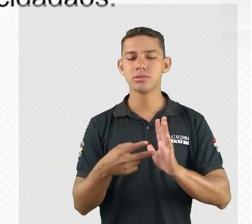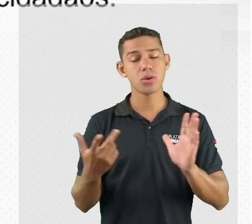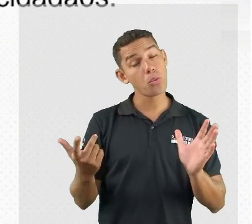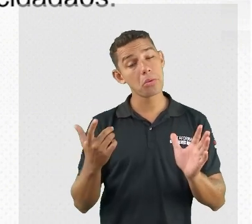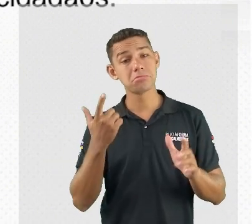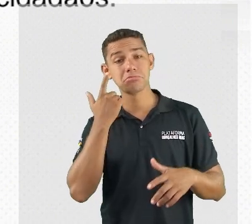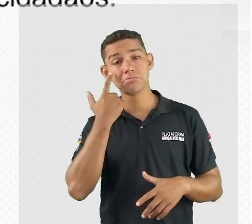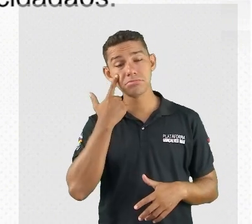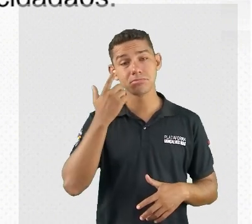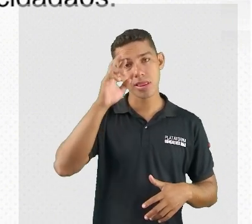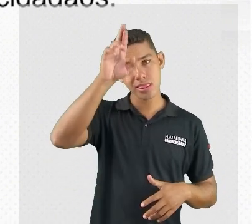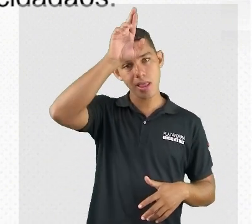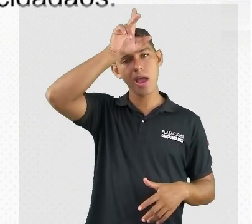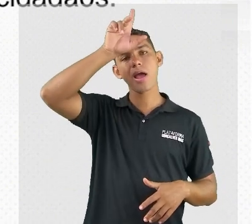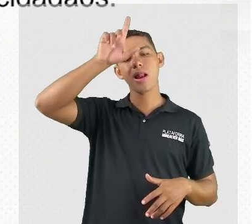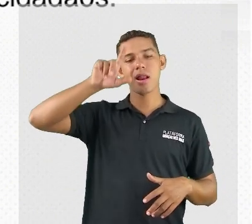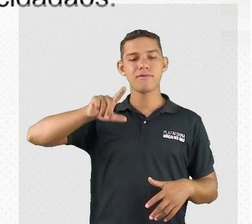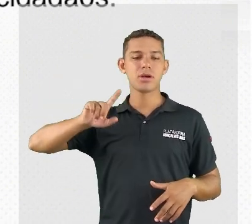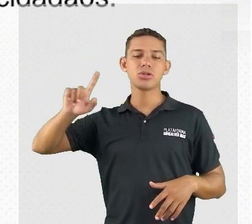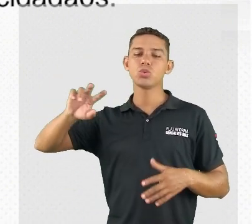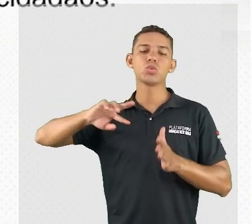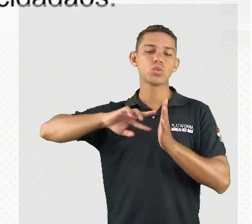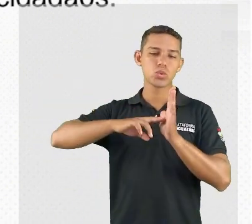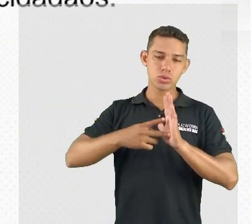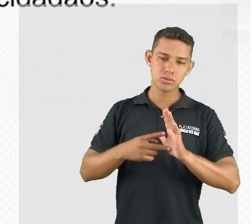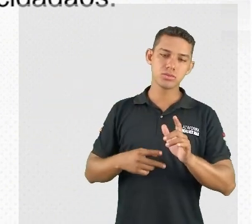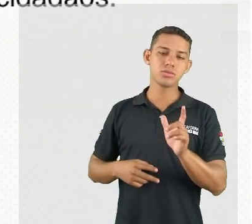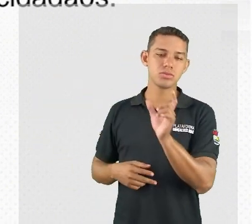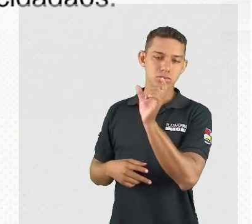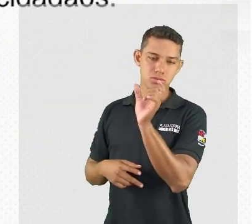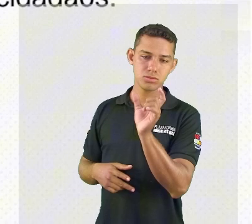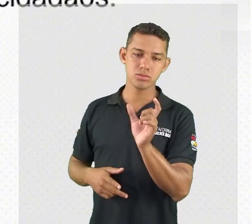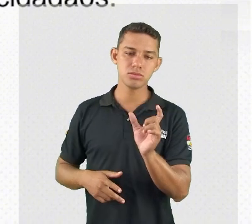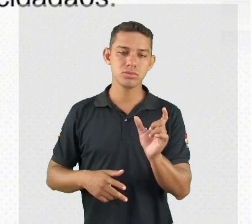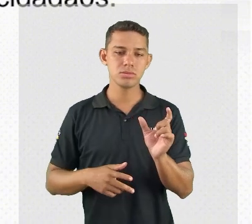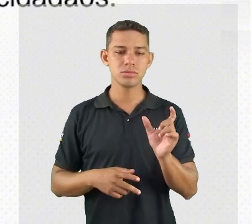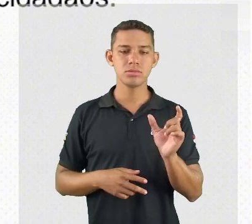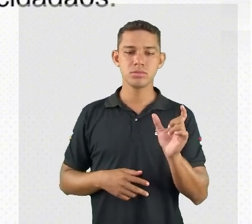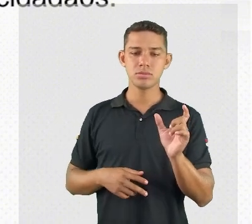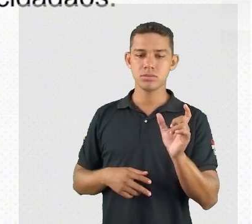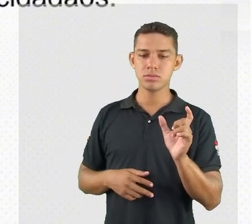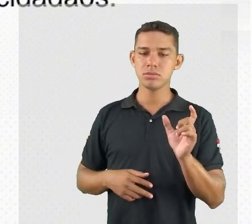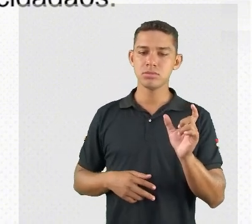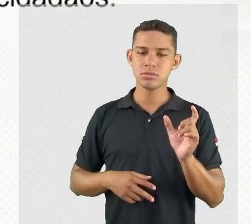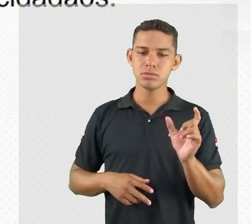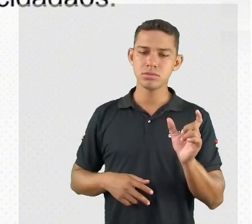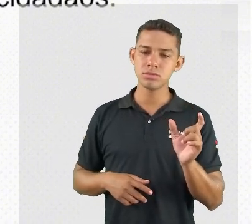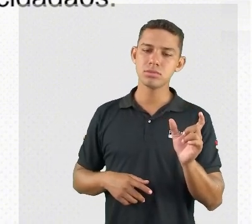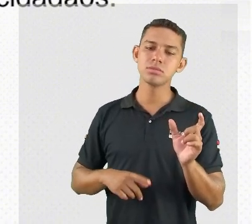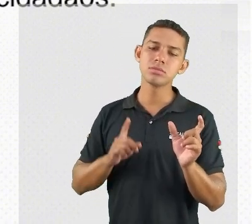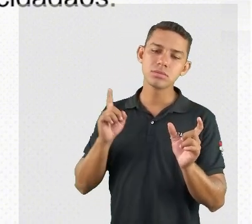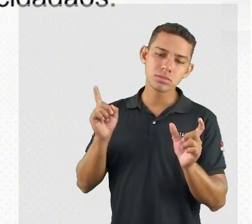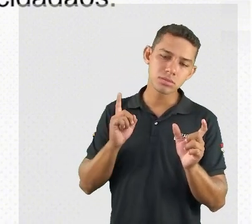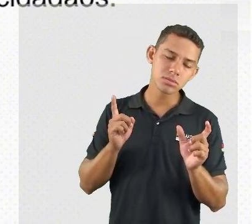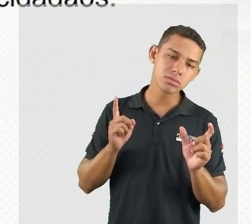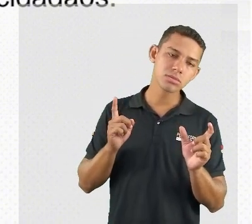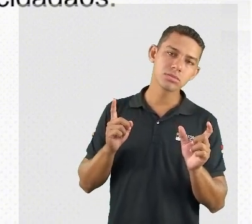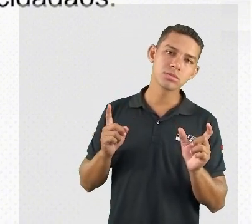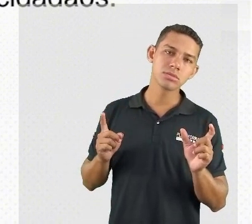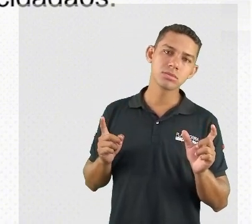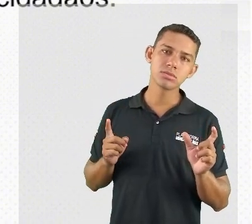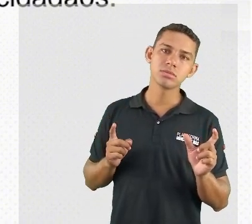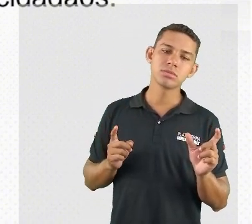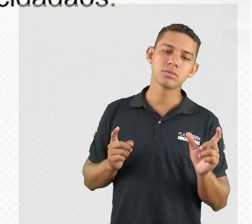uma visão equivocada, né, do significado desse termo. E aqui, né, nada mais justo, né, do